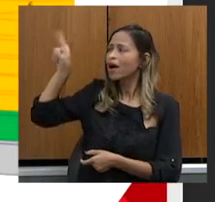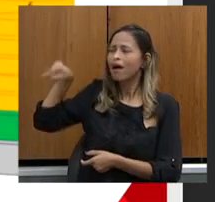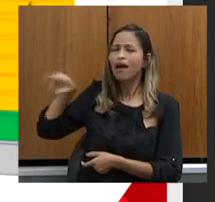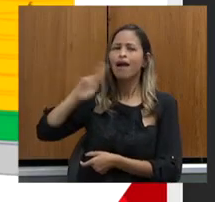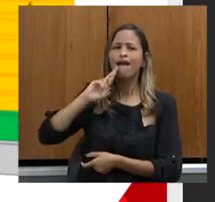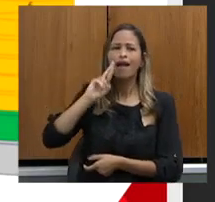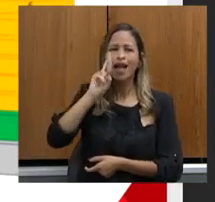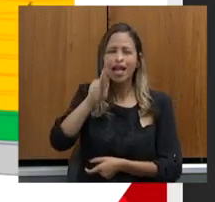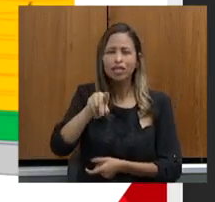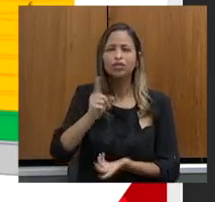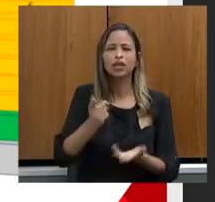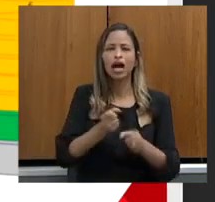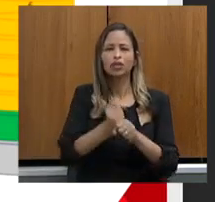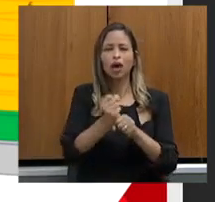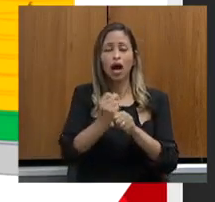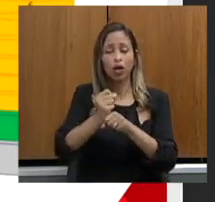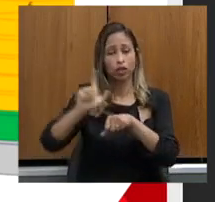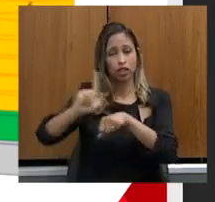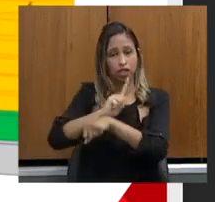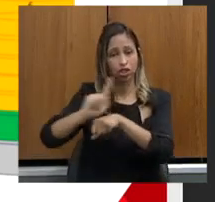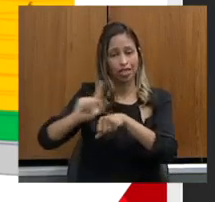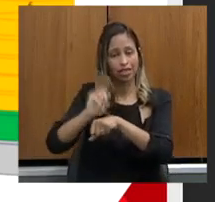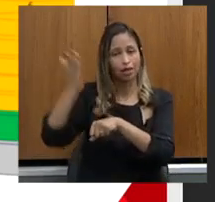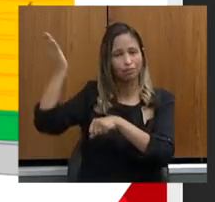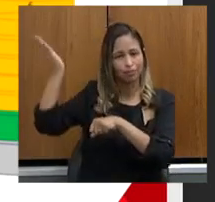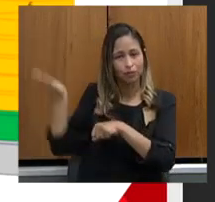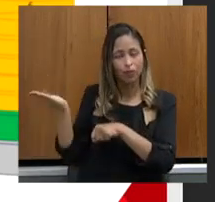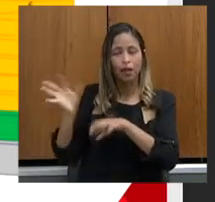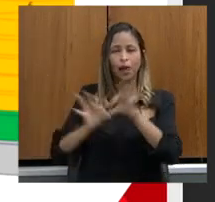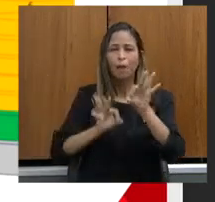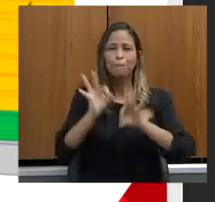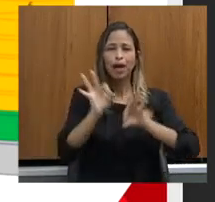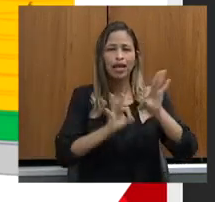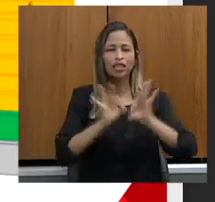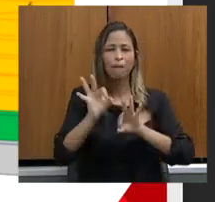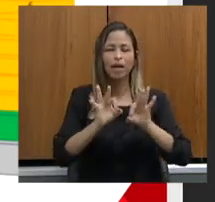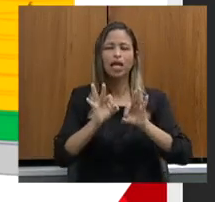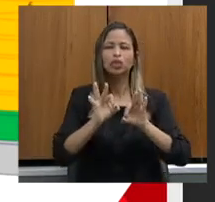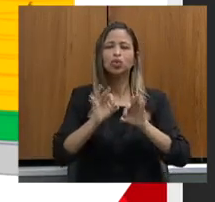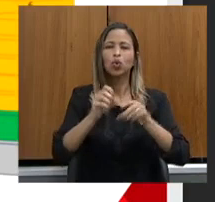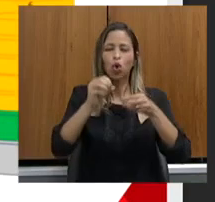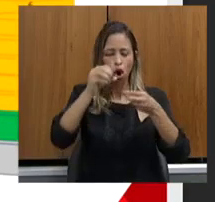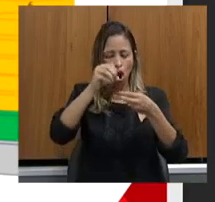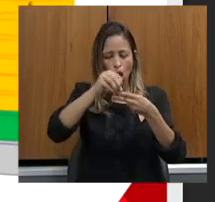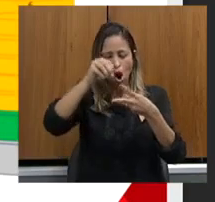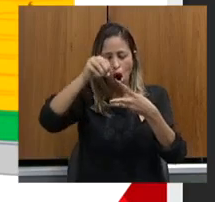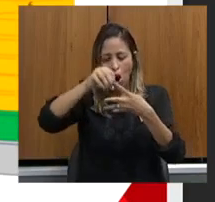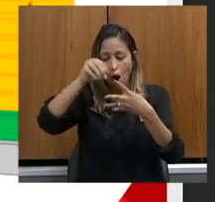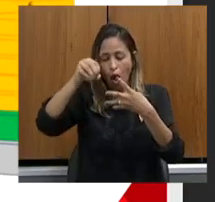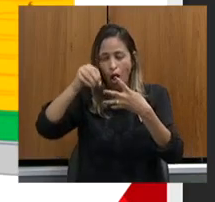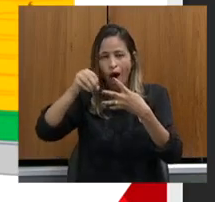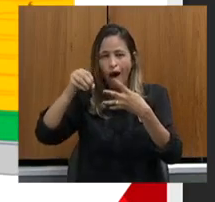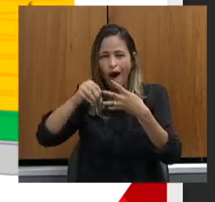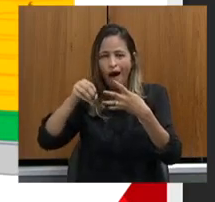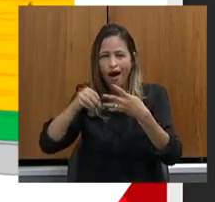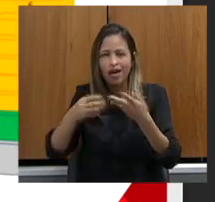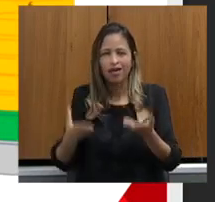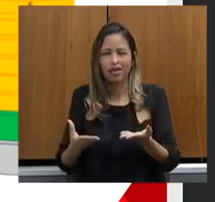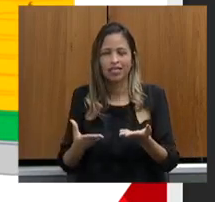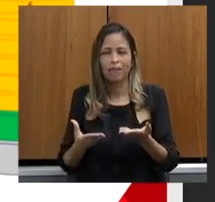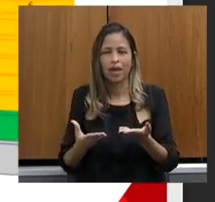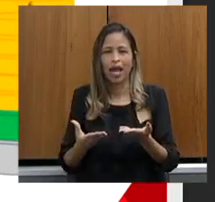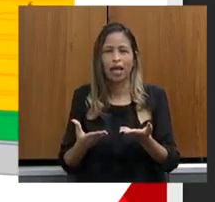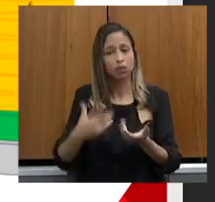nós obtivemos ao longo dessa gestão são fruto de um planejamento orçamentário e de uma gestão orçamentária é